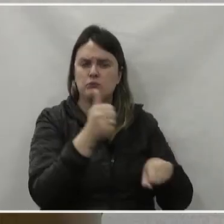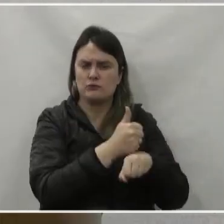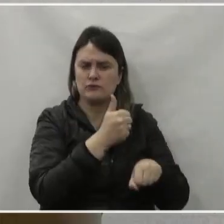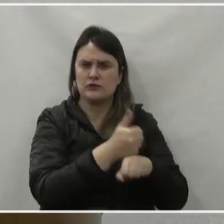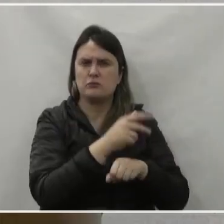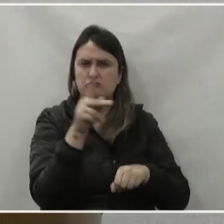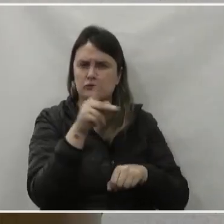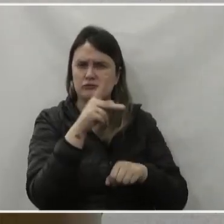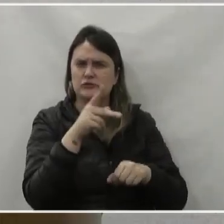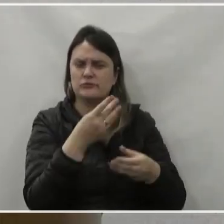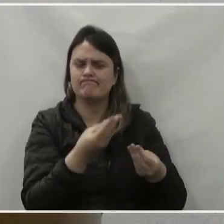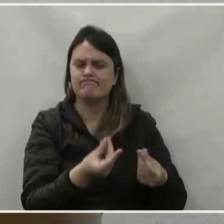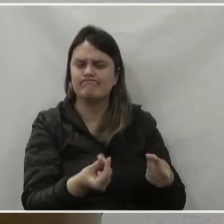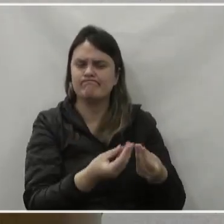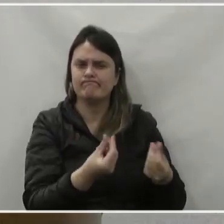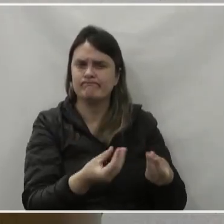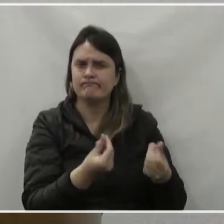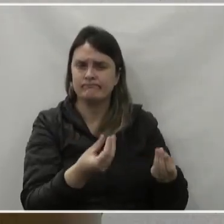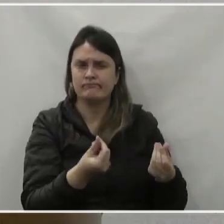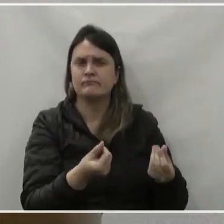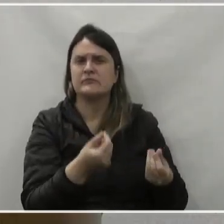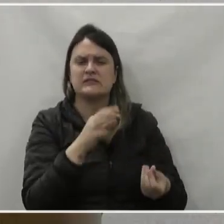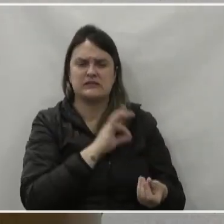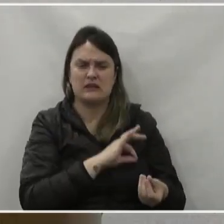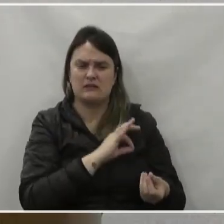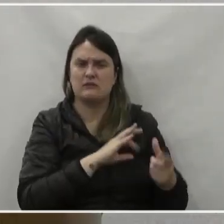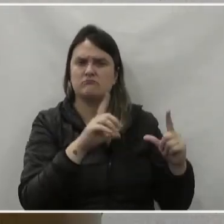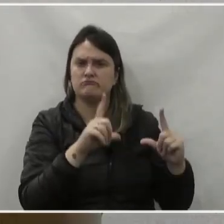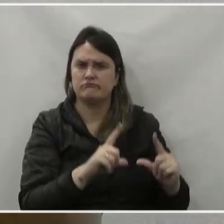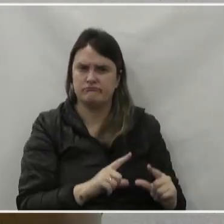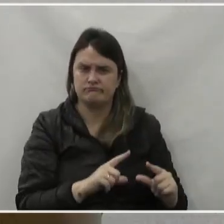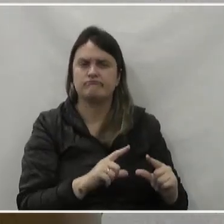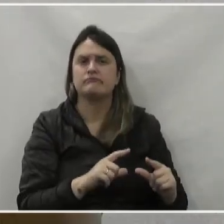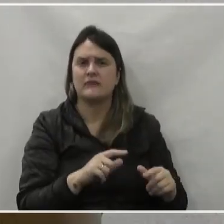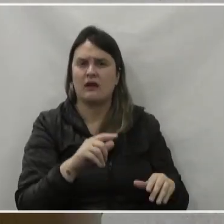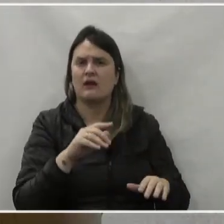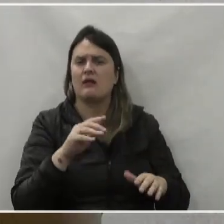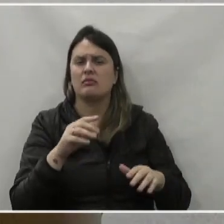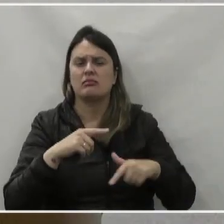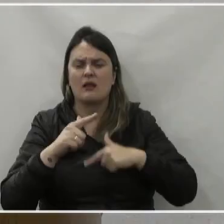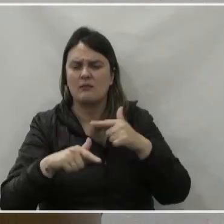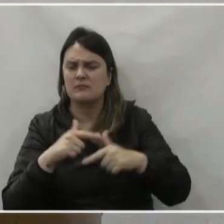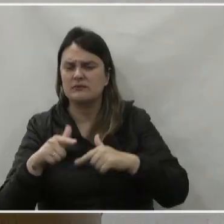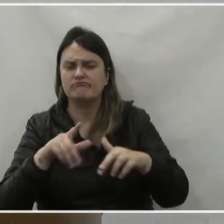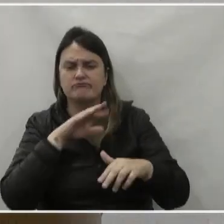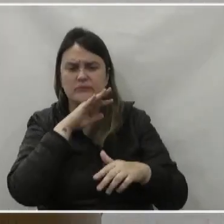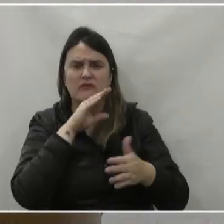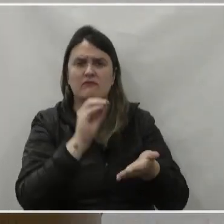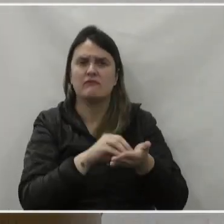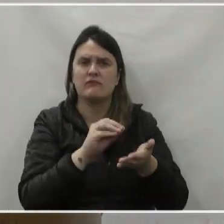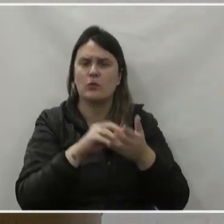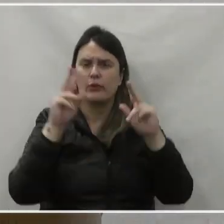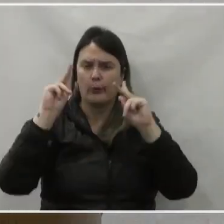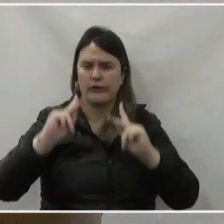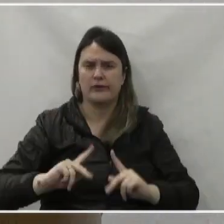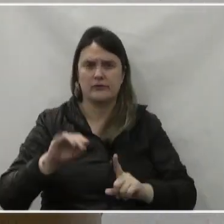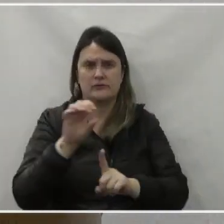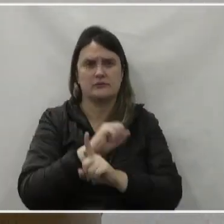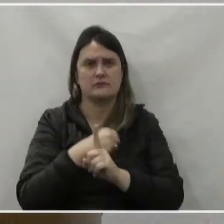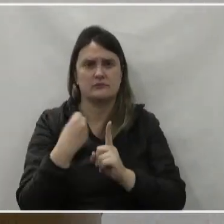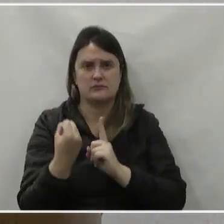professor, desvalorização salarial, condições precárias, falta de reconhecimento